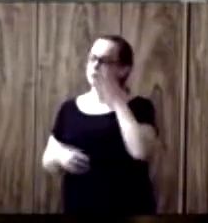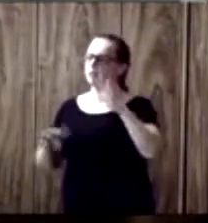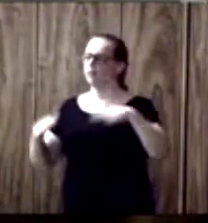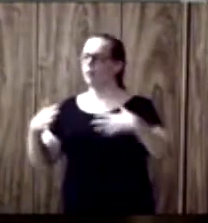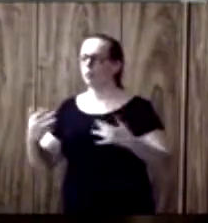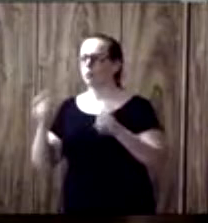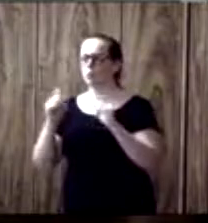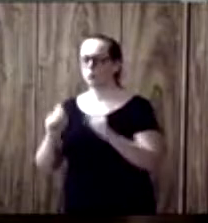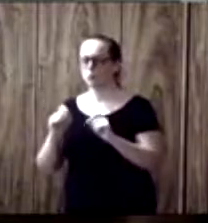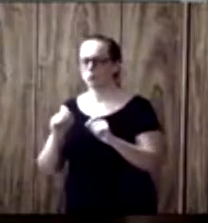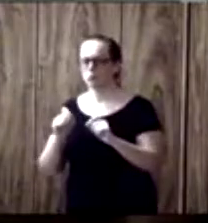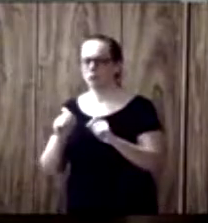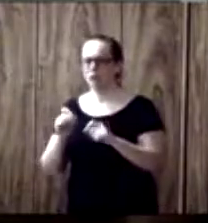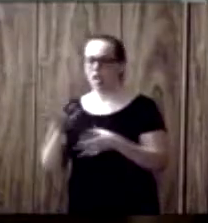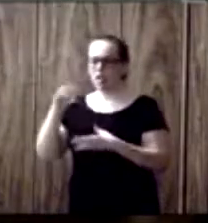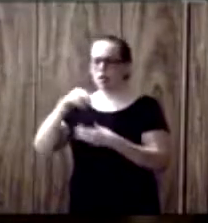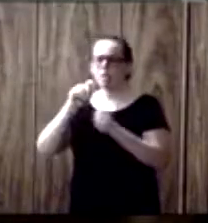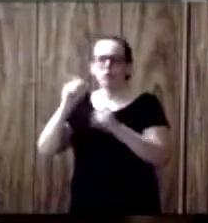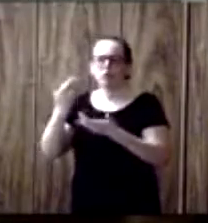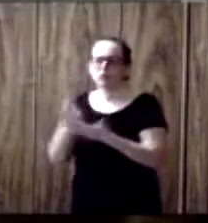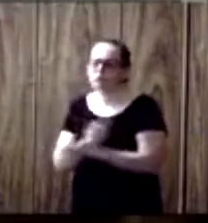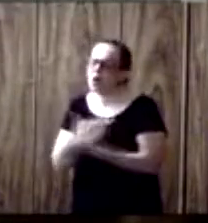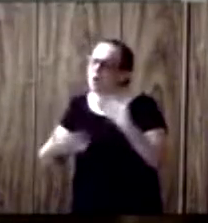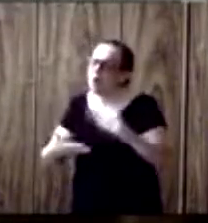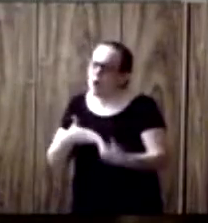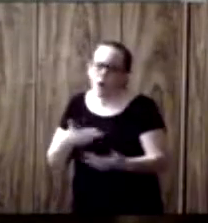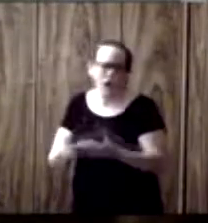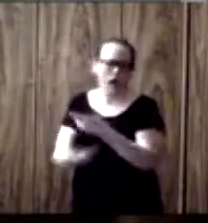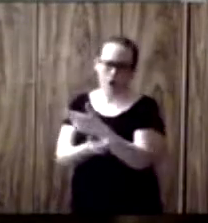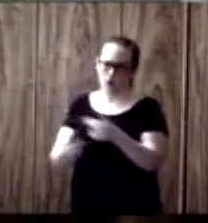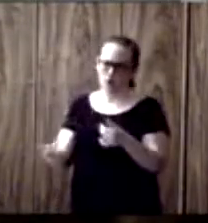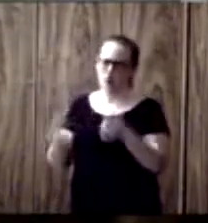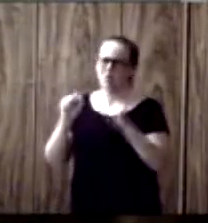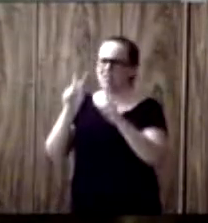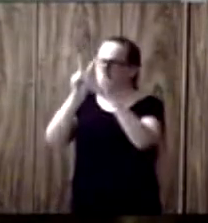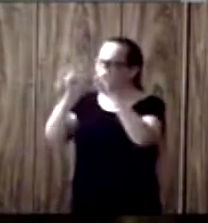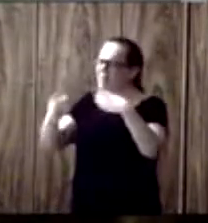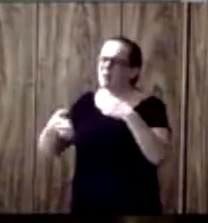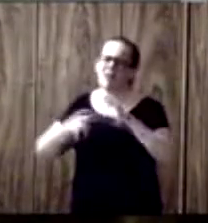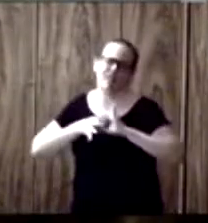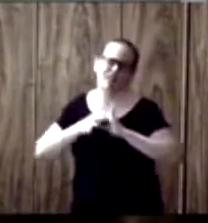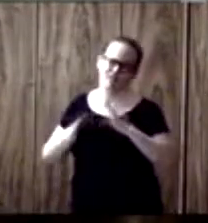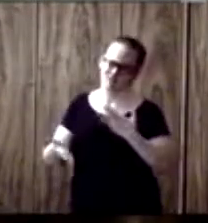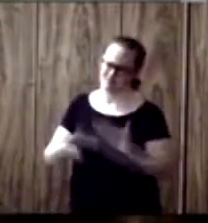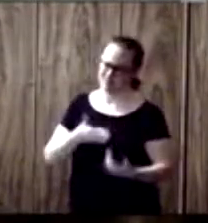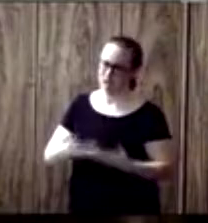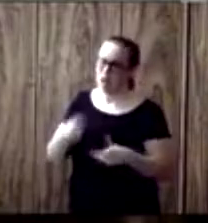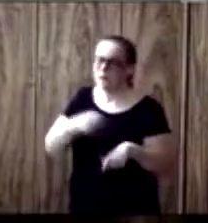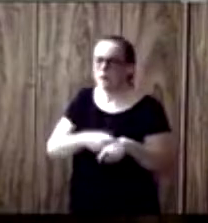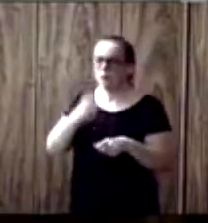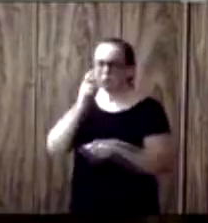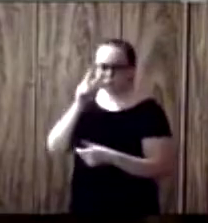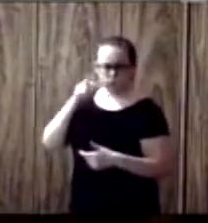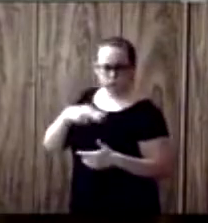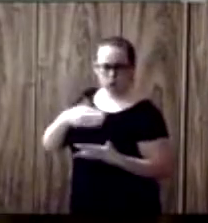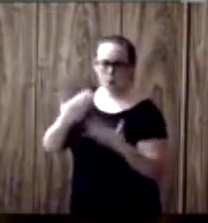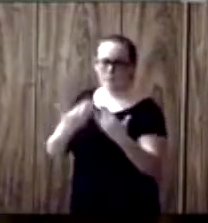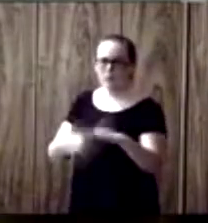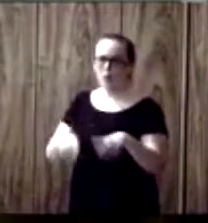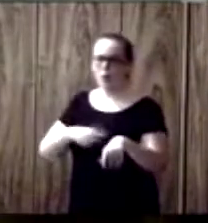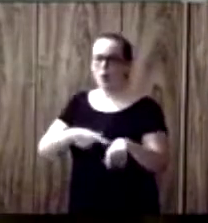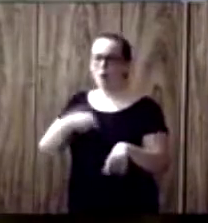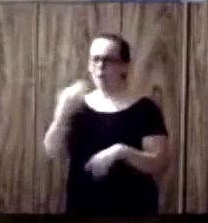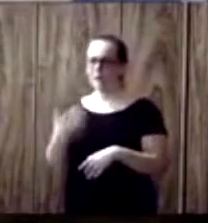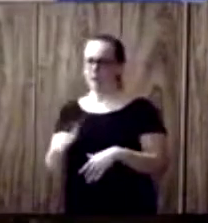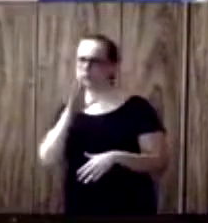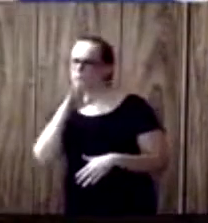Gente, aconteça o que acontecer, seja qual for o tema no dia 4 de novembro, quando você virar aquela prova, 1:30 da tarde,